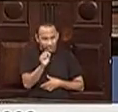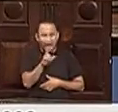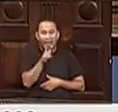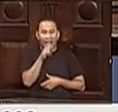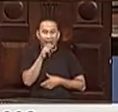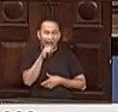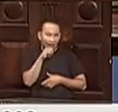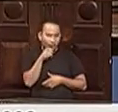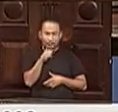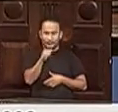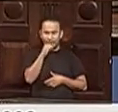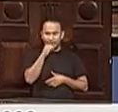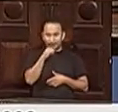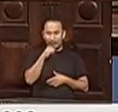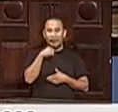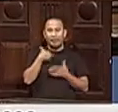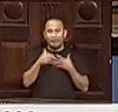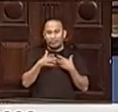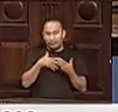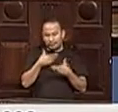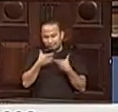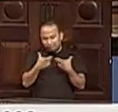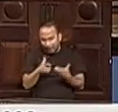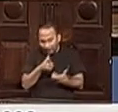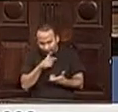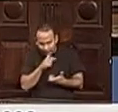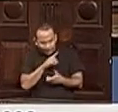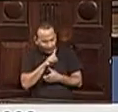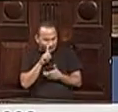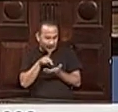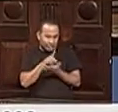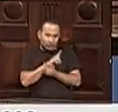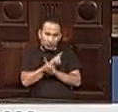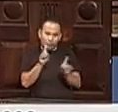a água que ele bebe é do Rio Guandu e, na verdade, não é.